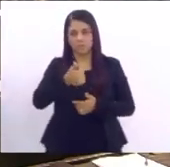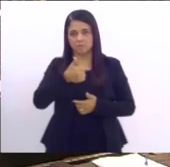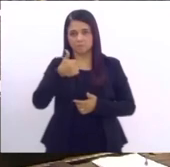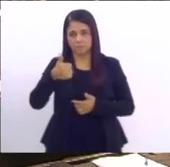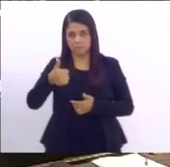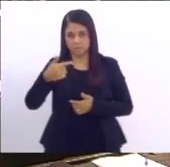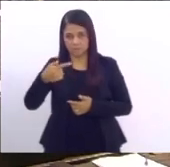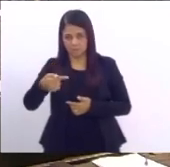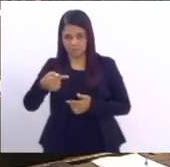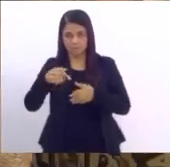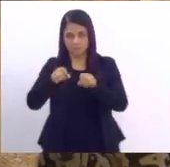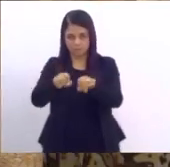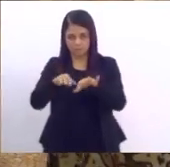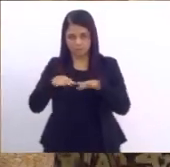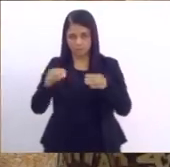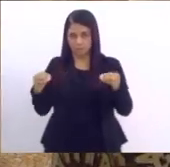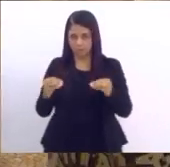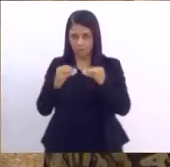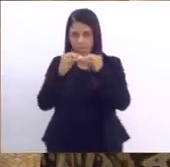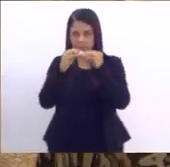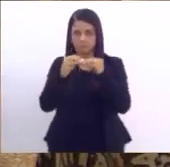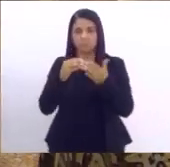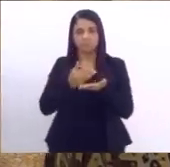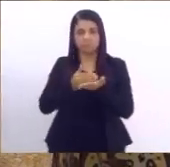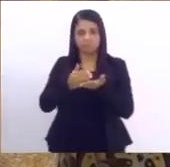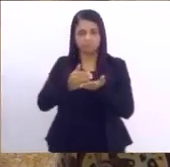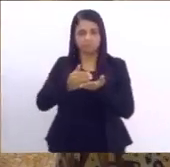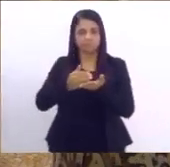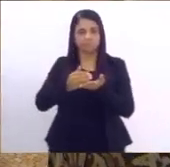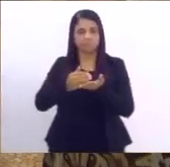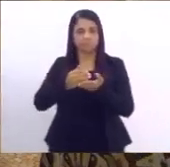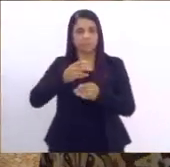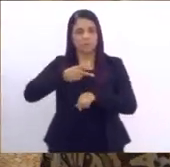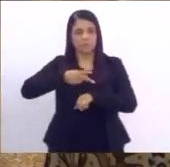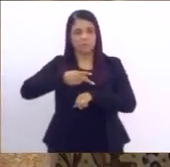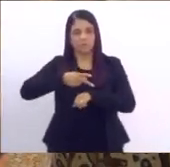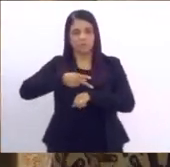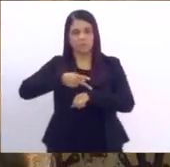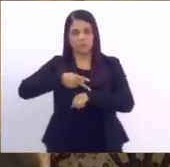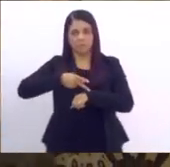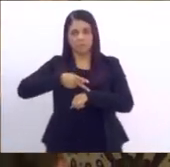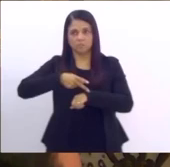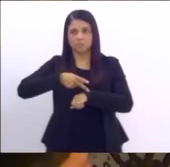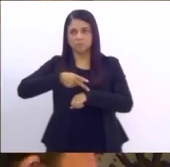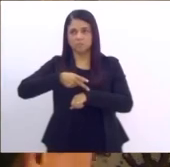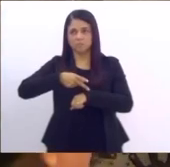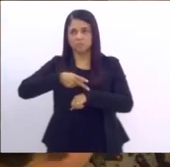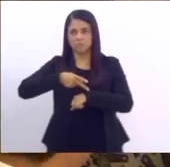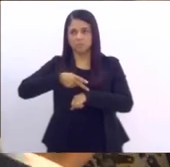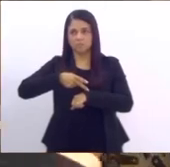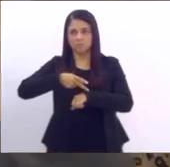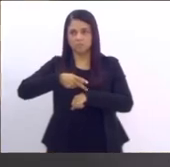que iniciada às 18 horas e 20... 17...